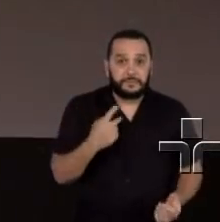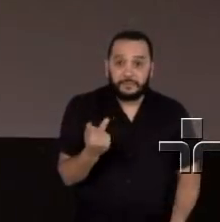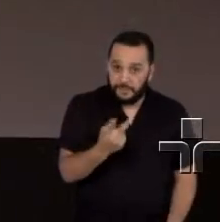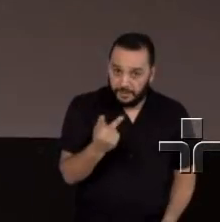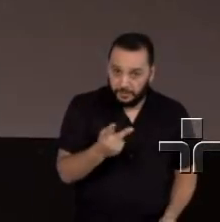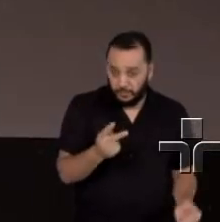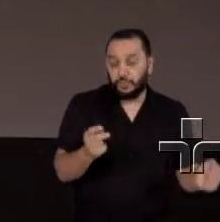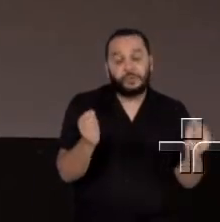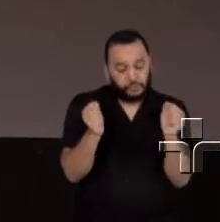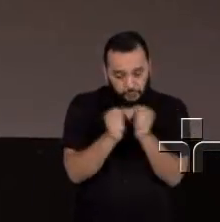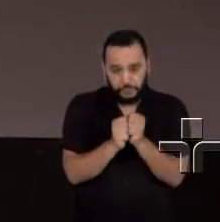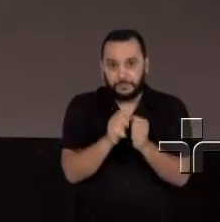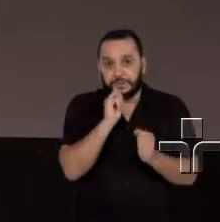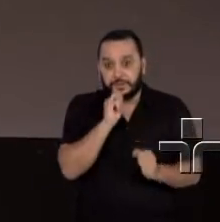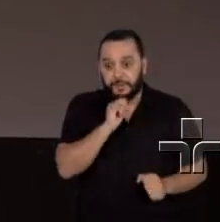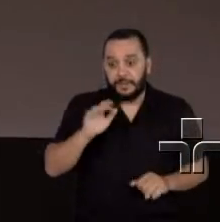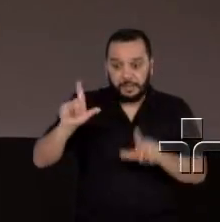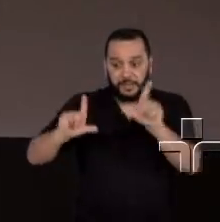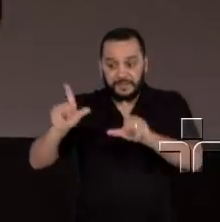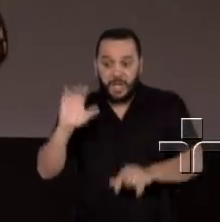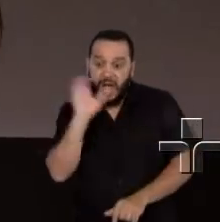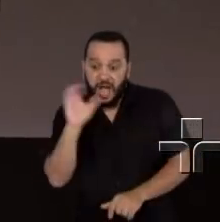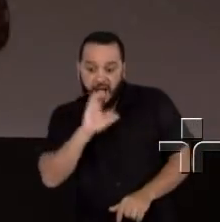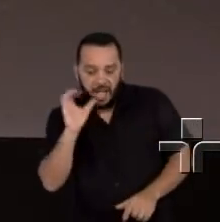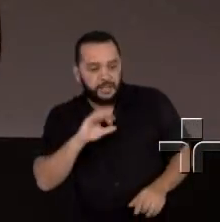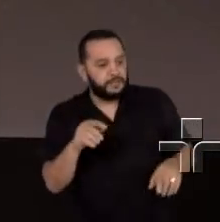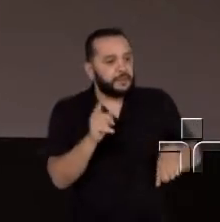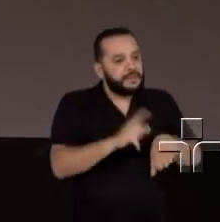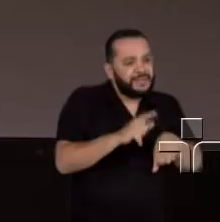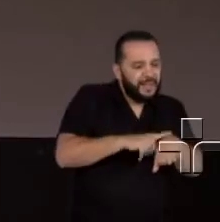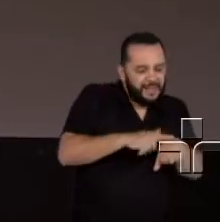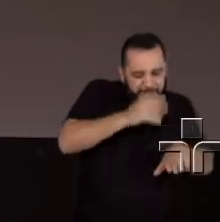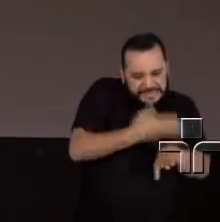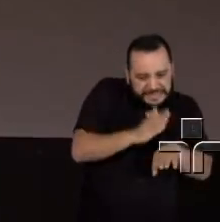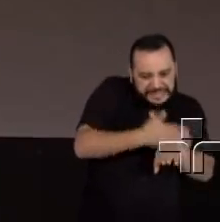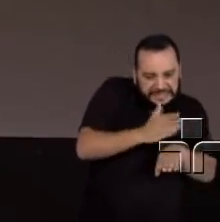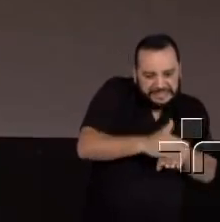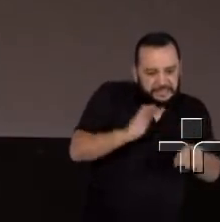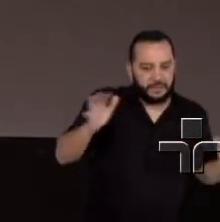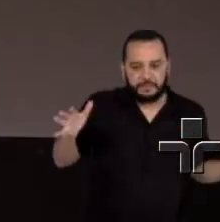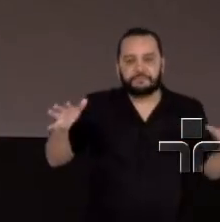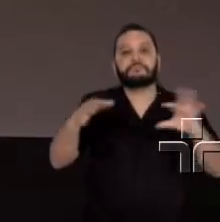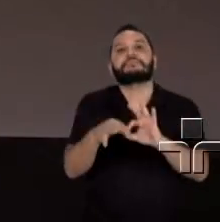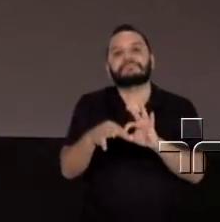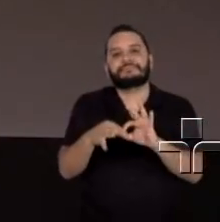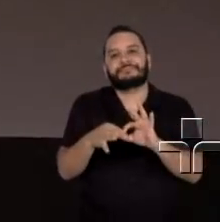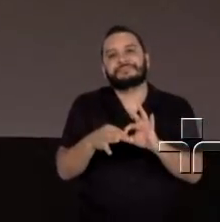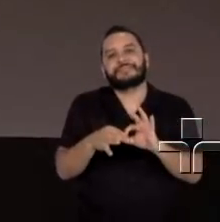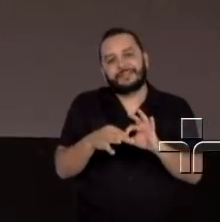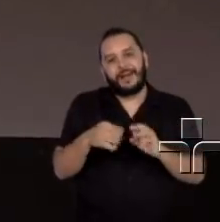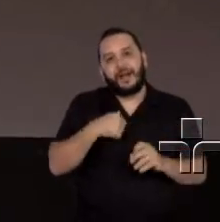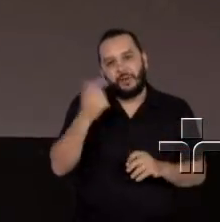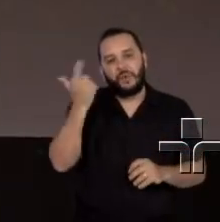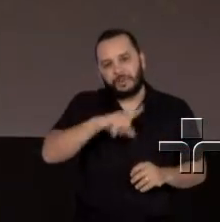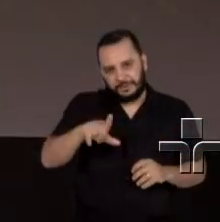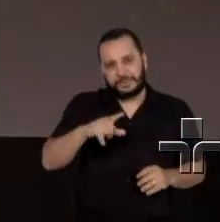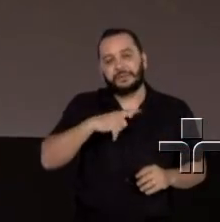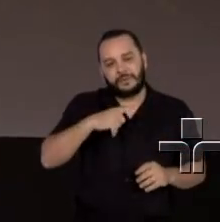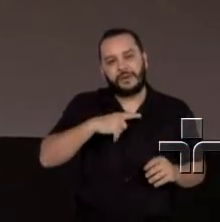a urgência da televisão com o tempo de busca no teatro, eu acho que eu estou conseguindo ser uma atriz